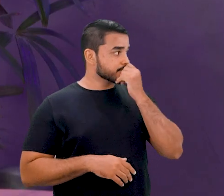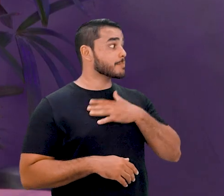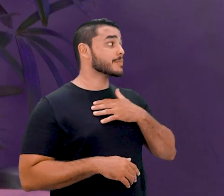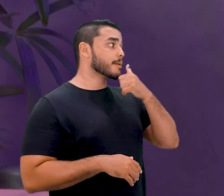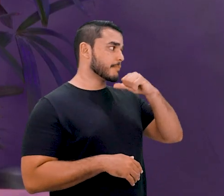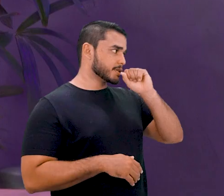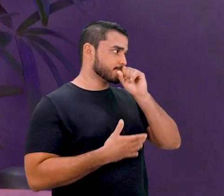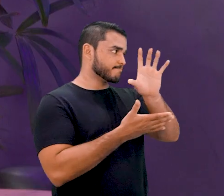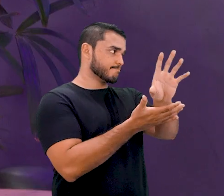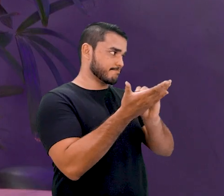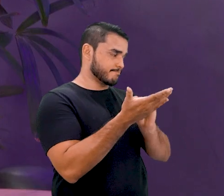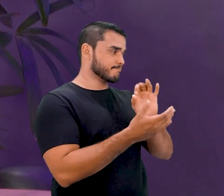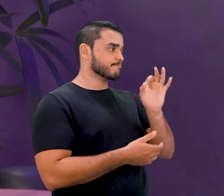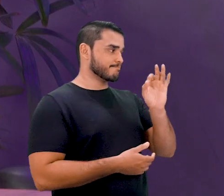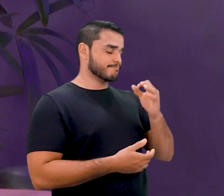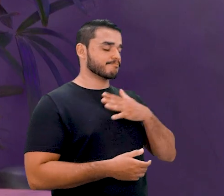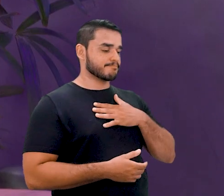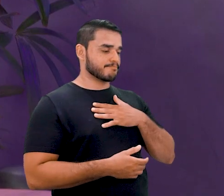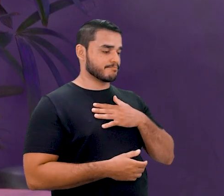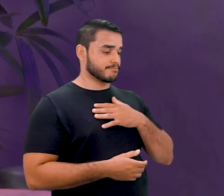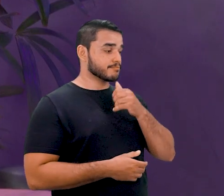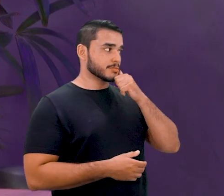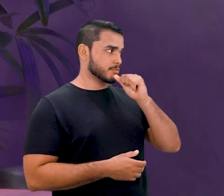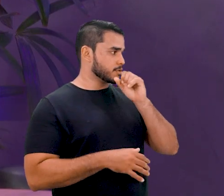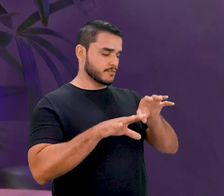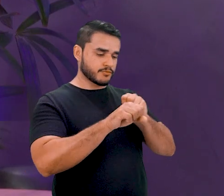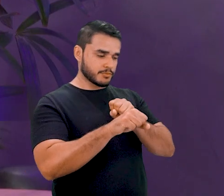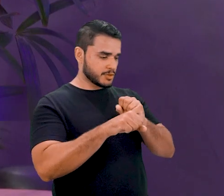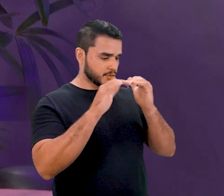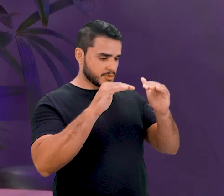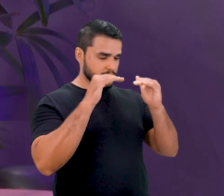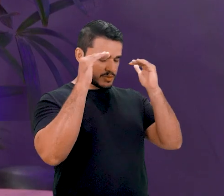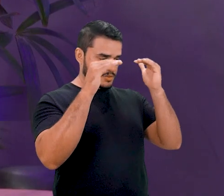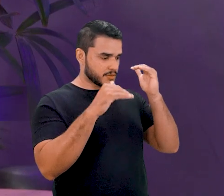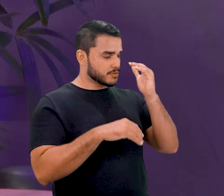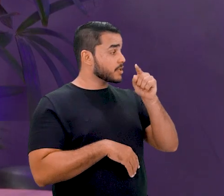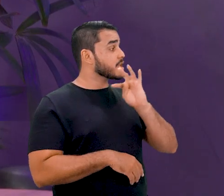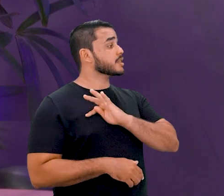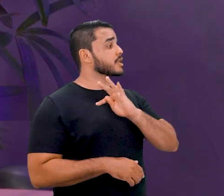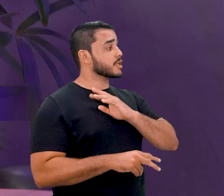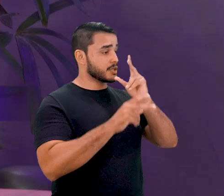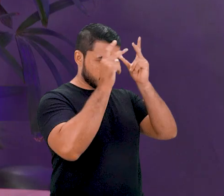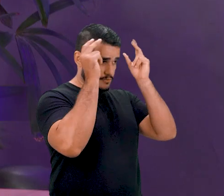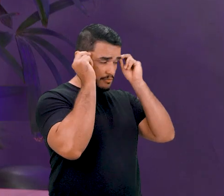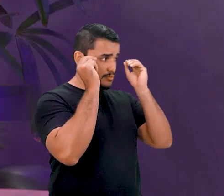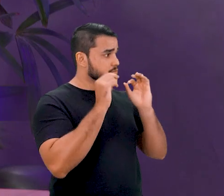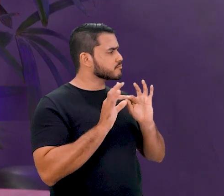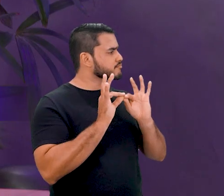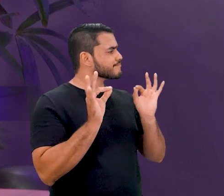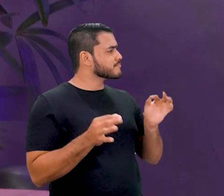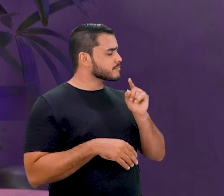mãe, porque minha mãe é uma pessoa que não tem nível superior. Sim. É uma técnica de enfermagem, que